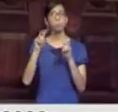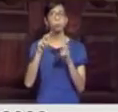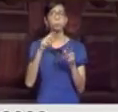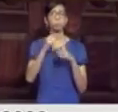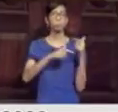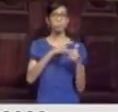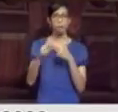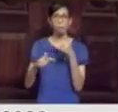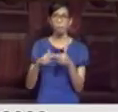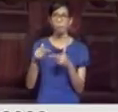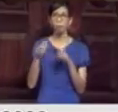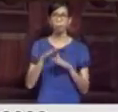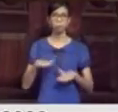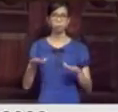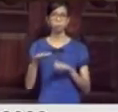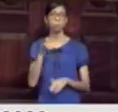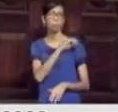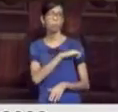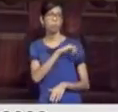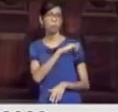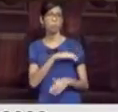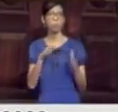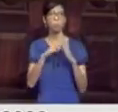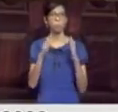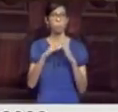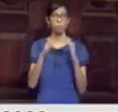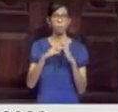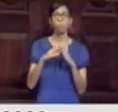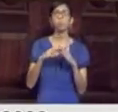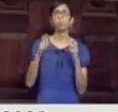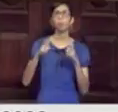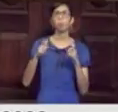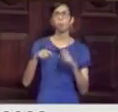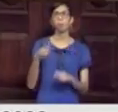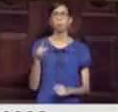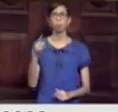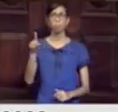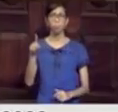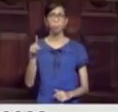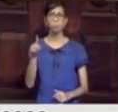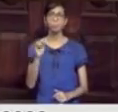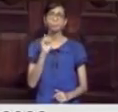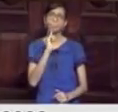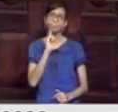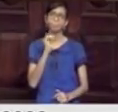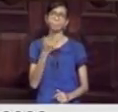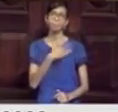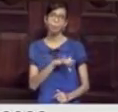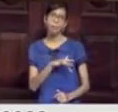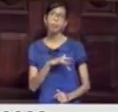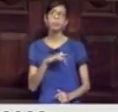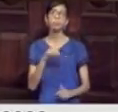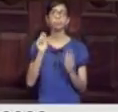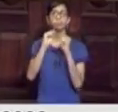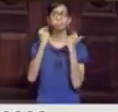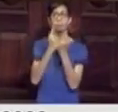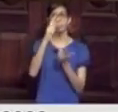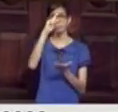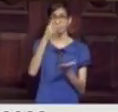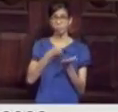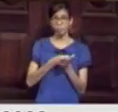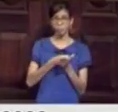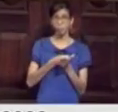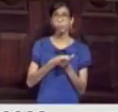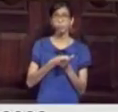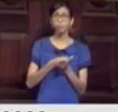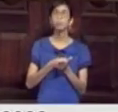região metropolitana, principalmente daqueles que moram nos destinos mais distantes. Infelizmente, essa foi a decisão da Assembleia, contou com um grande